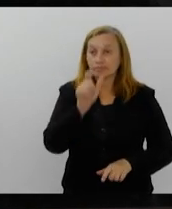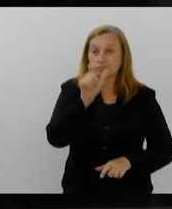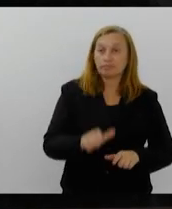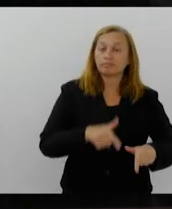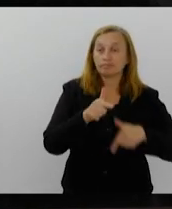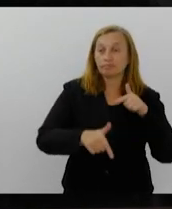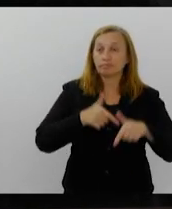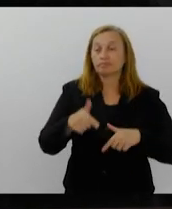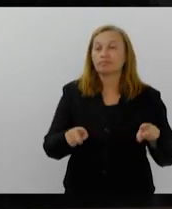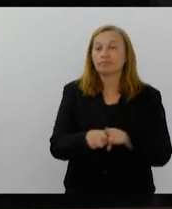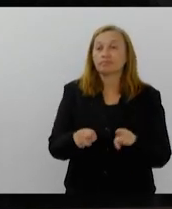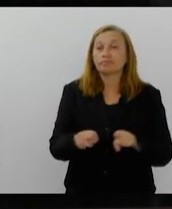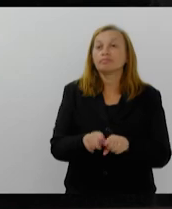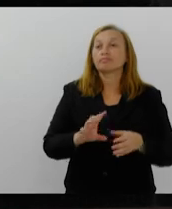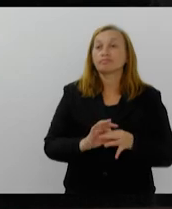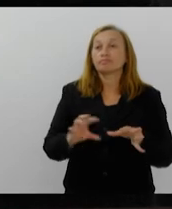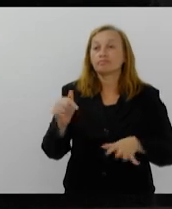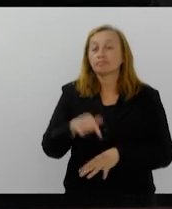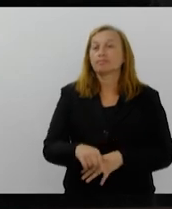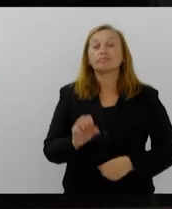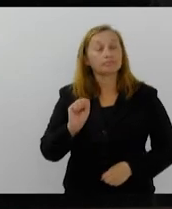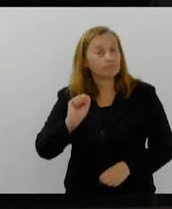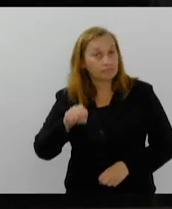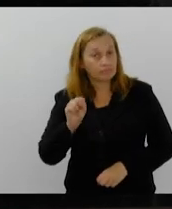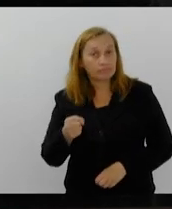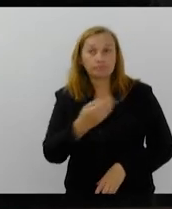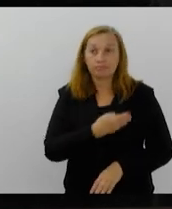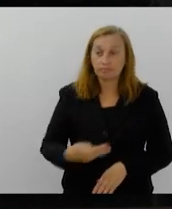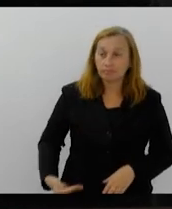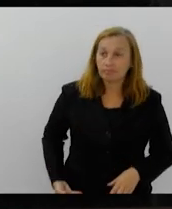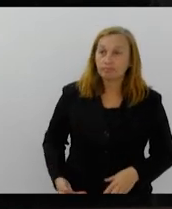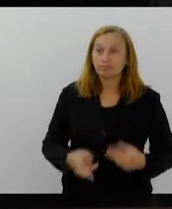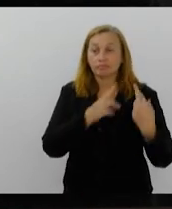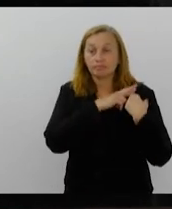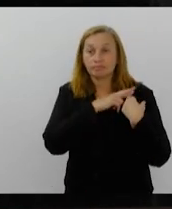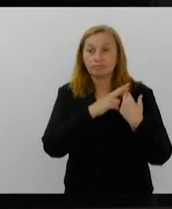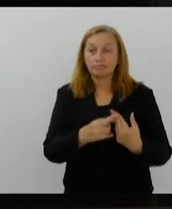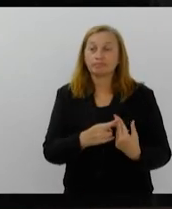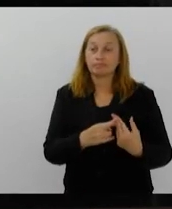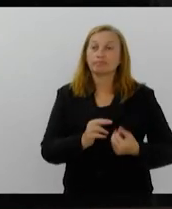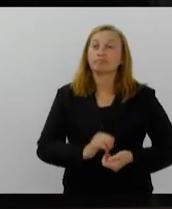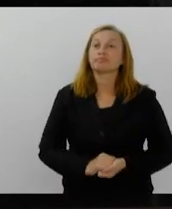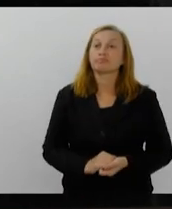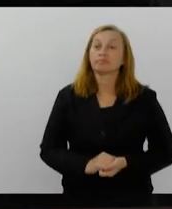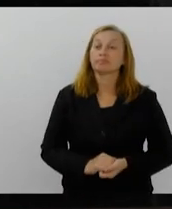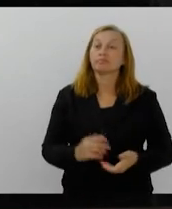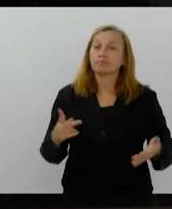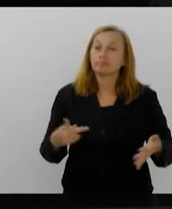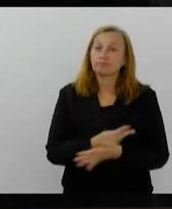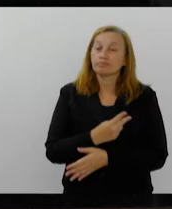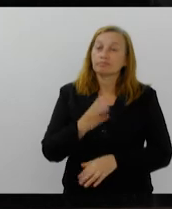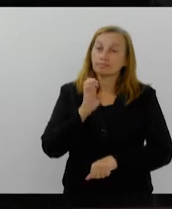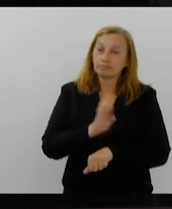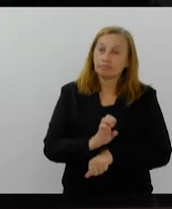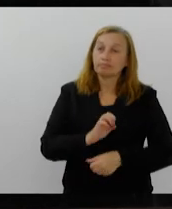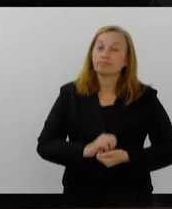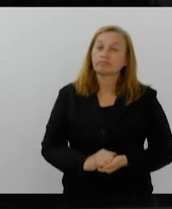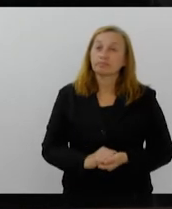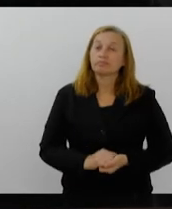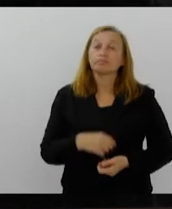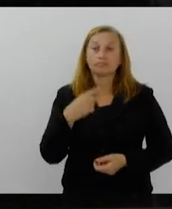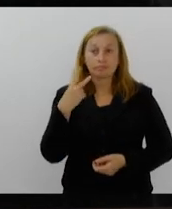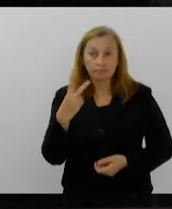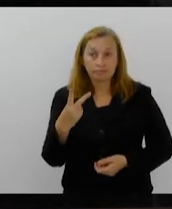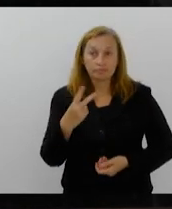também. Quero deixar aqui que, sim, o governador é responsável direto pelo que ocorre no nosso Estado. E,